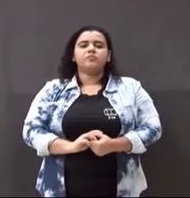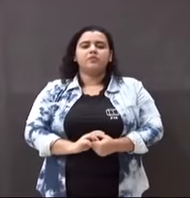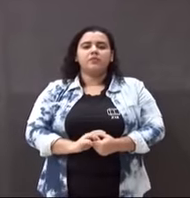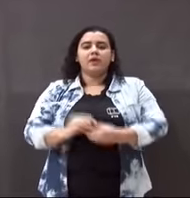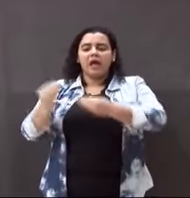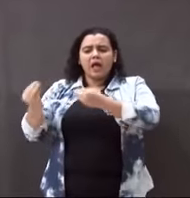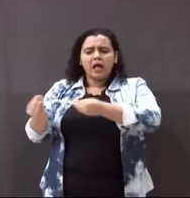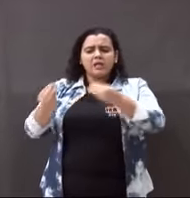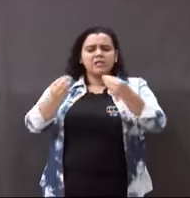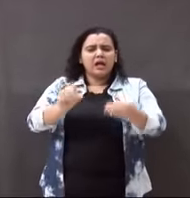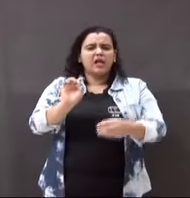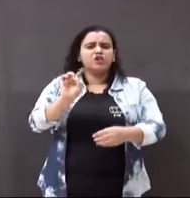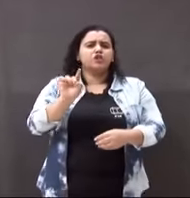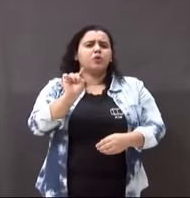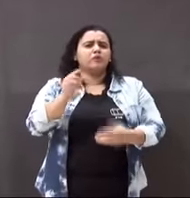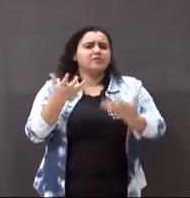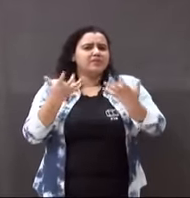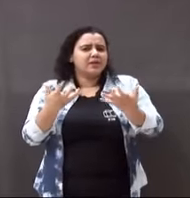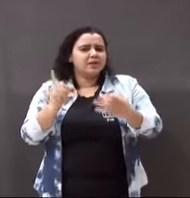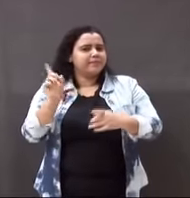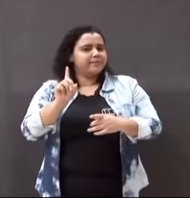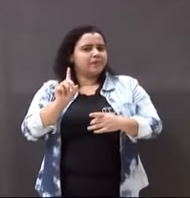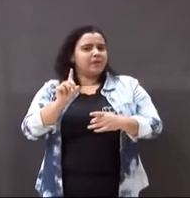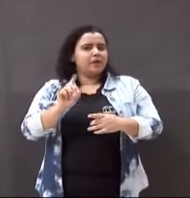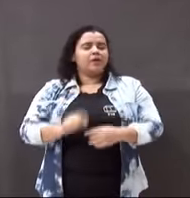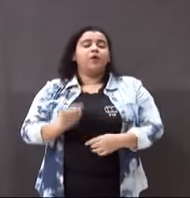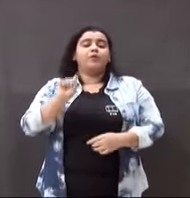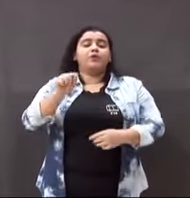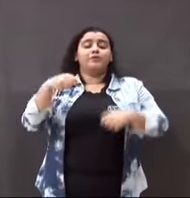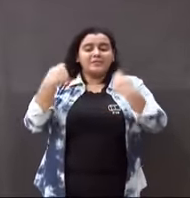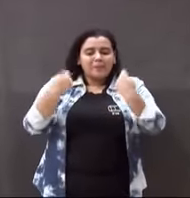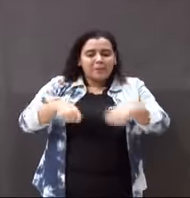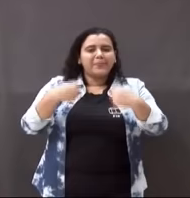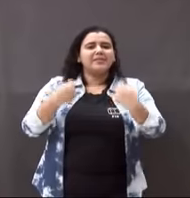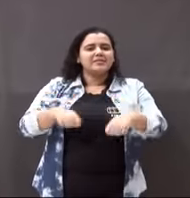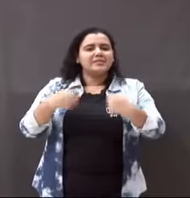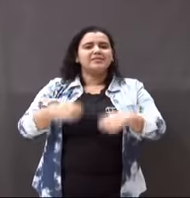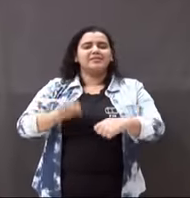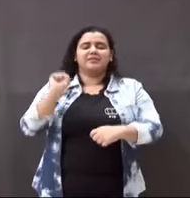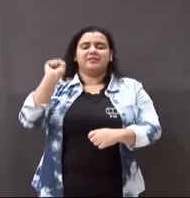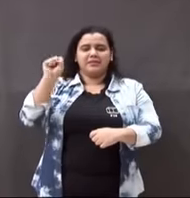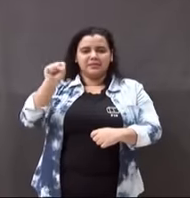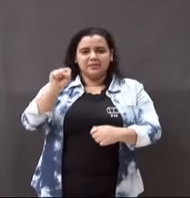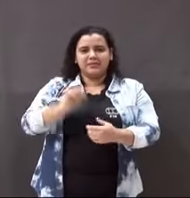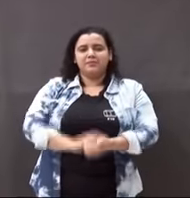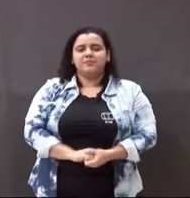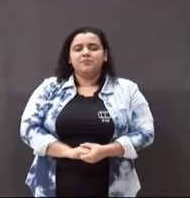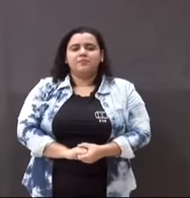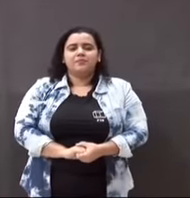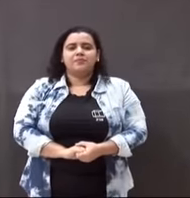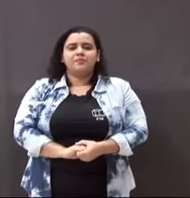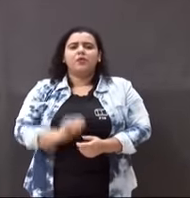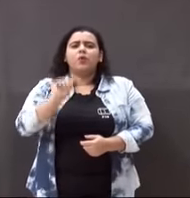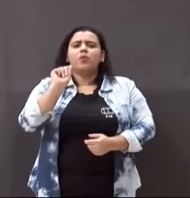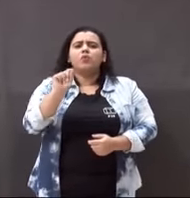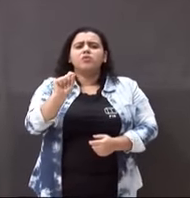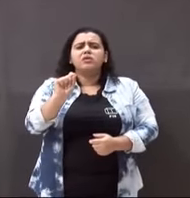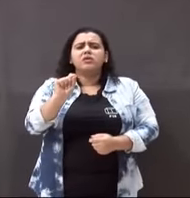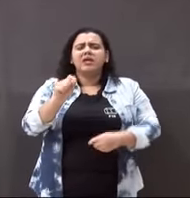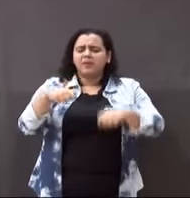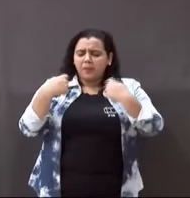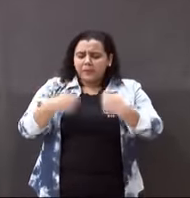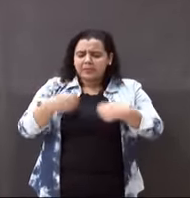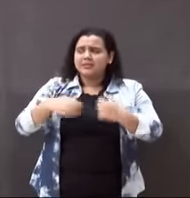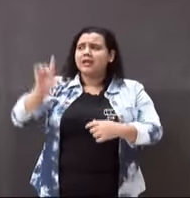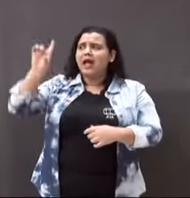o que você precisa já está pronto. O que você precisa já está preparado. O que você precisa já está